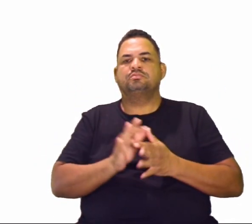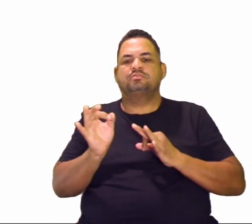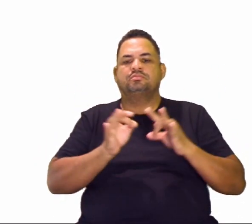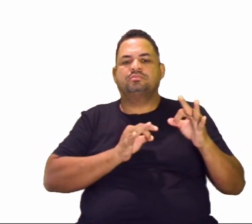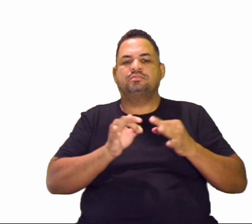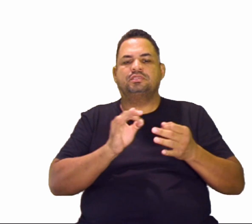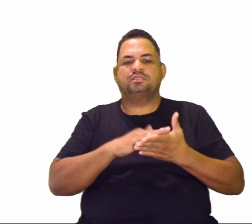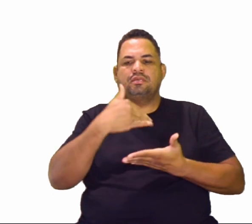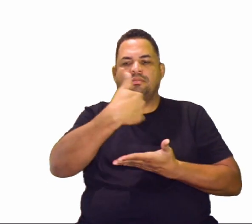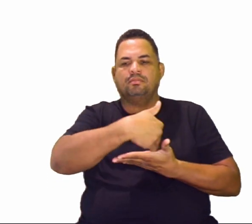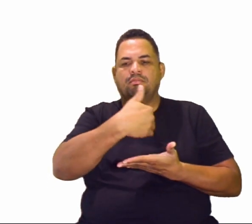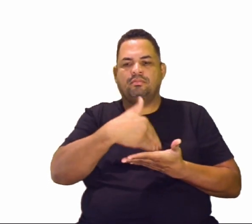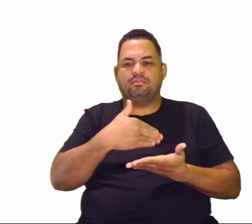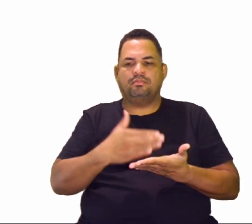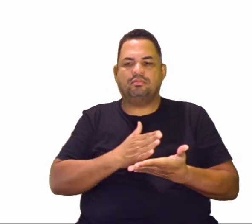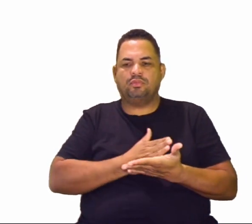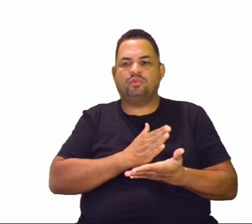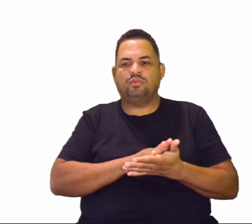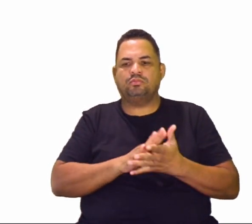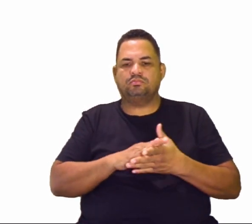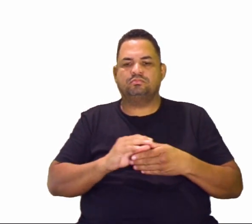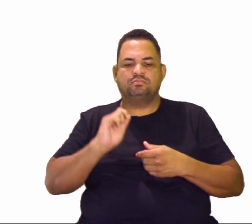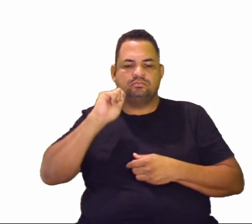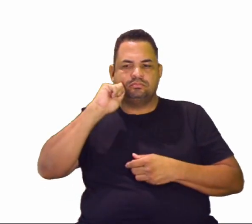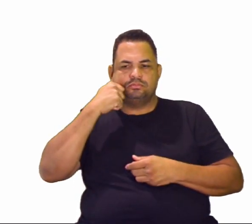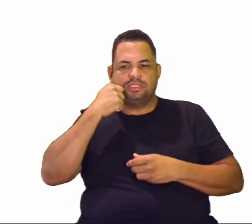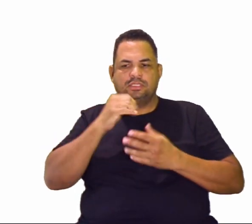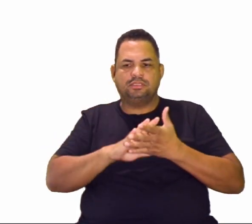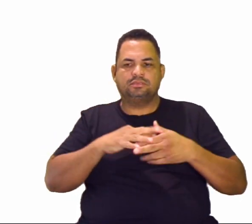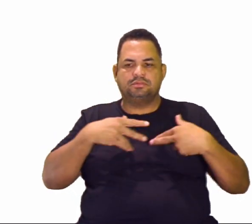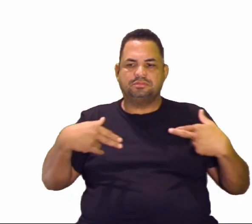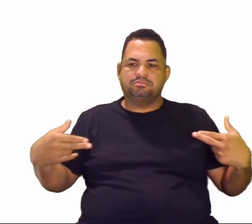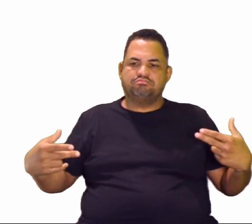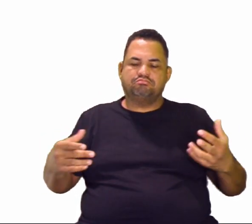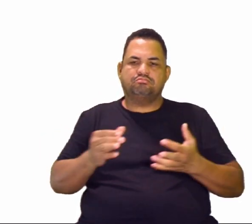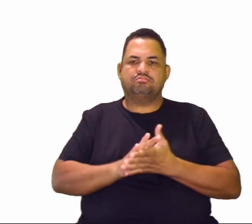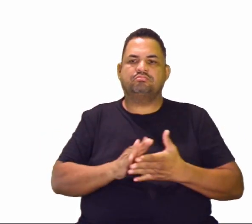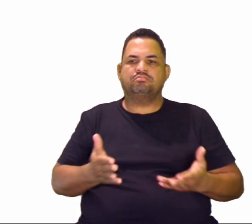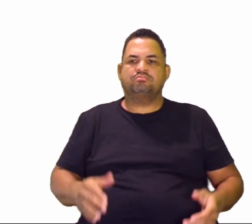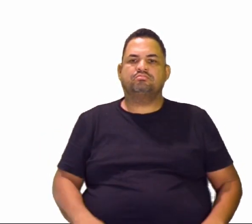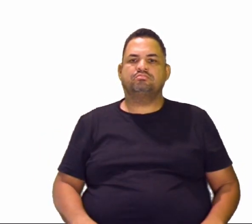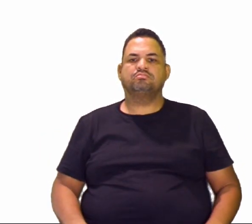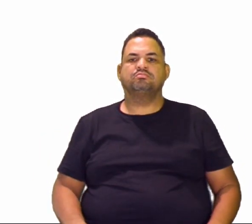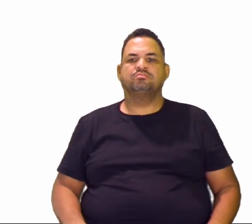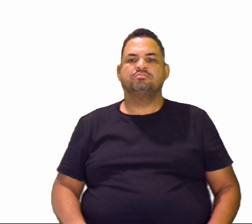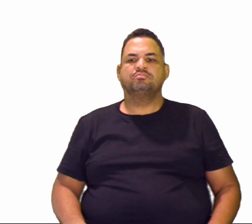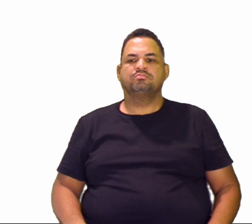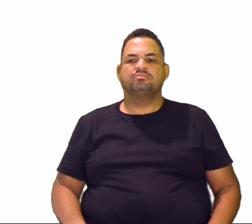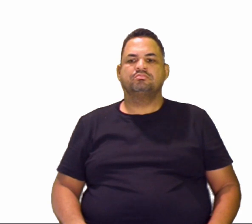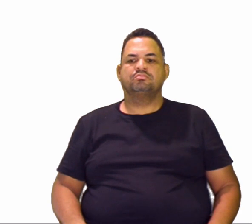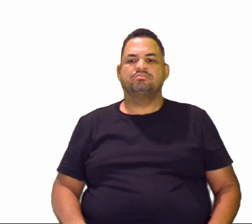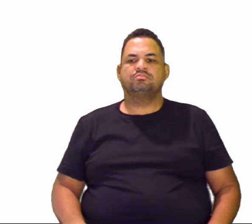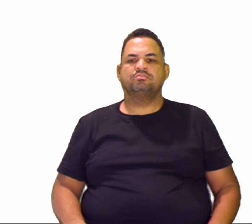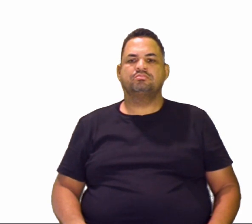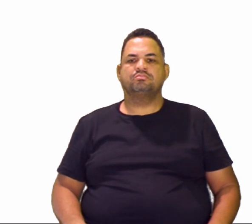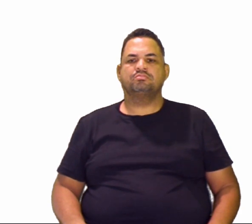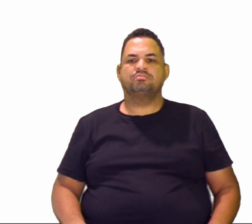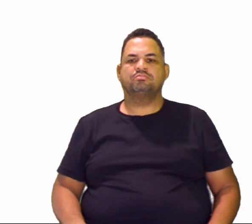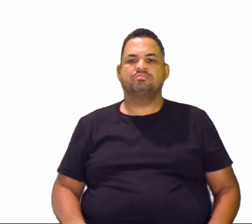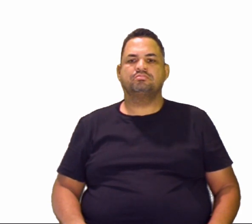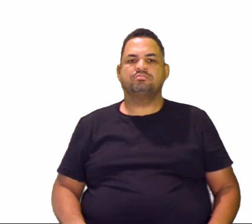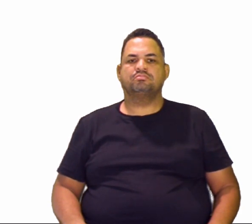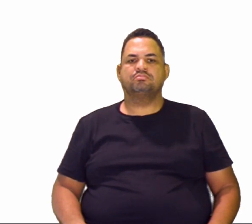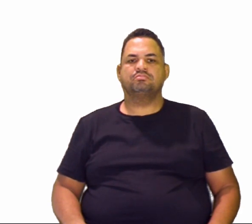preparar bolos, pães, enfim. Então, nada mais do que o bicarbonato de sódio